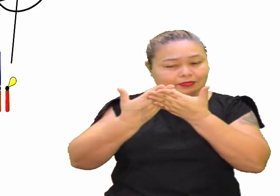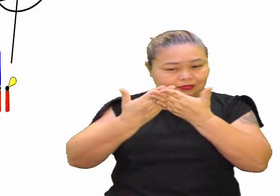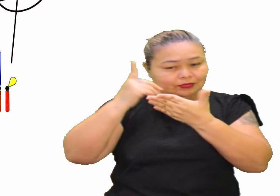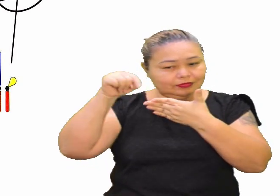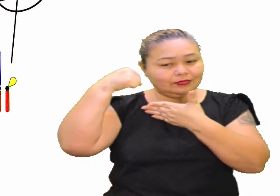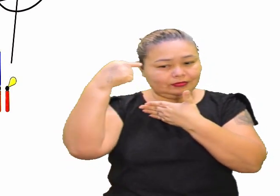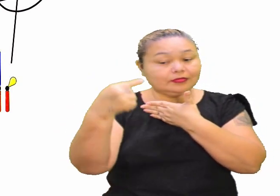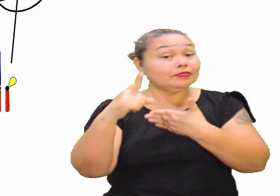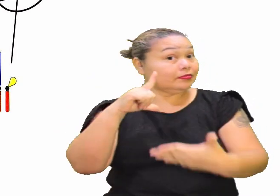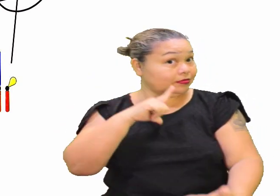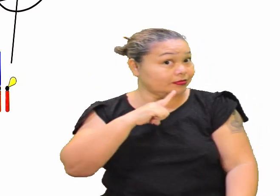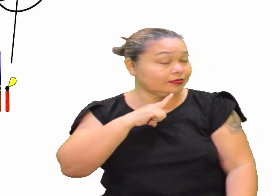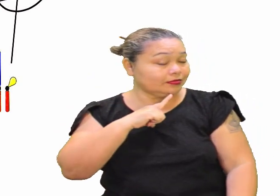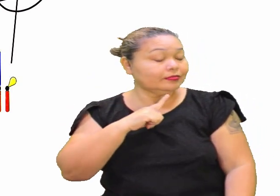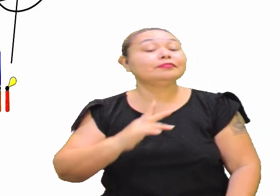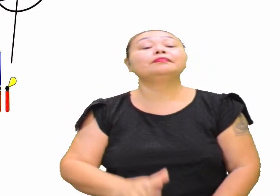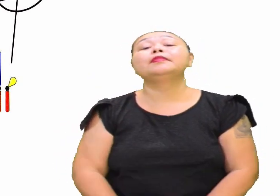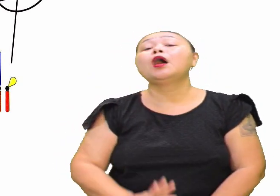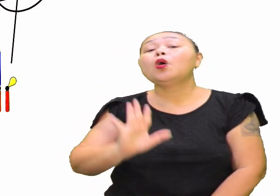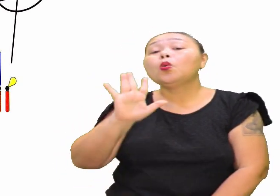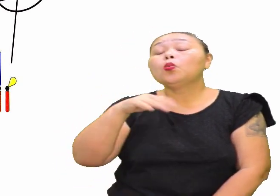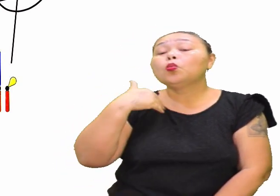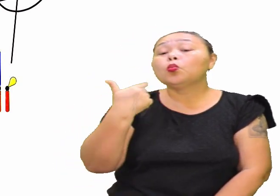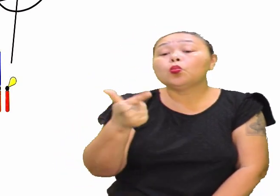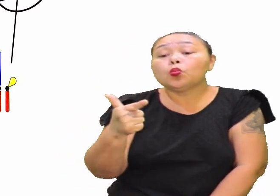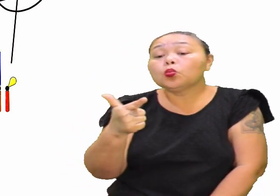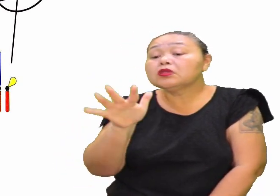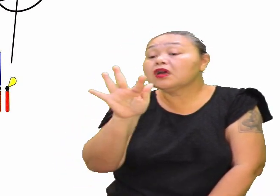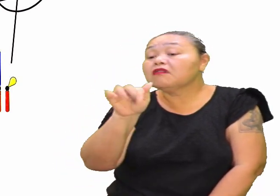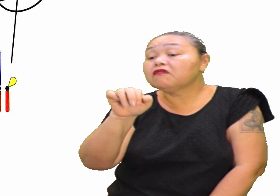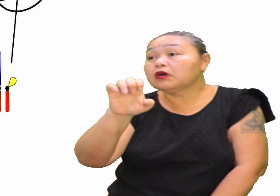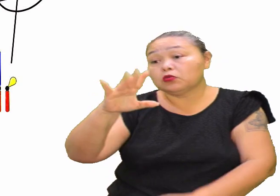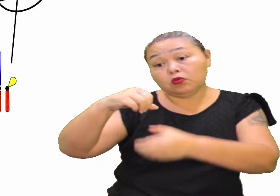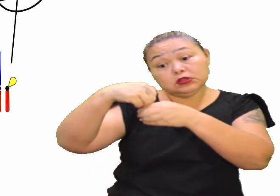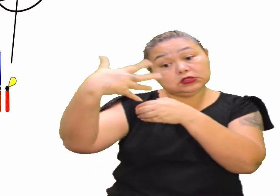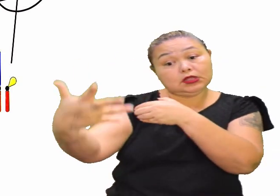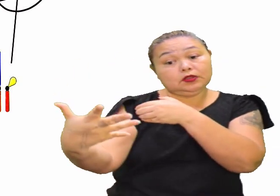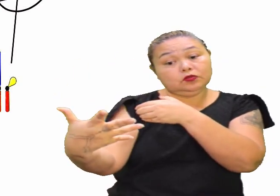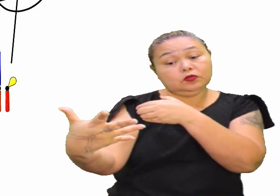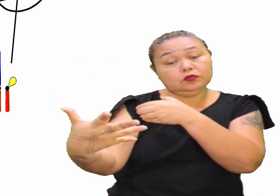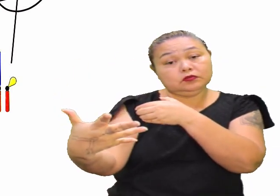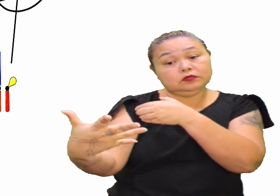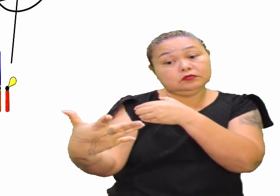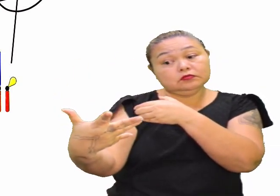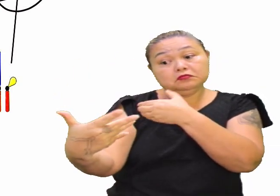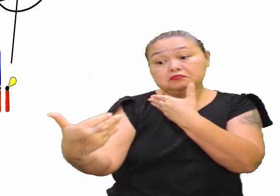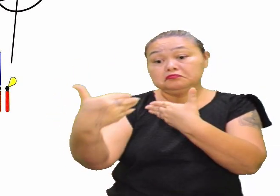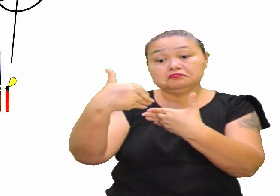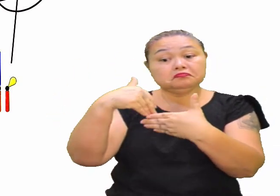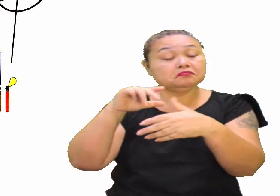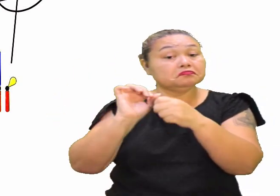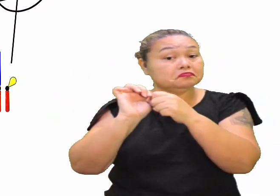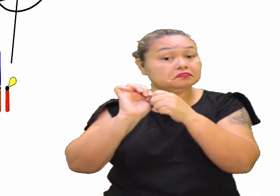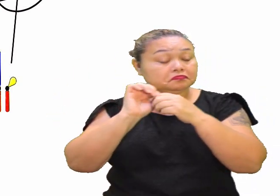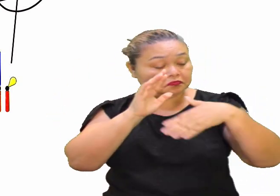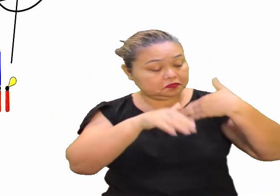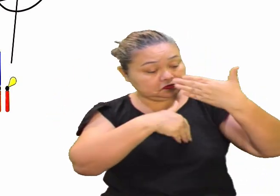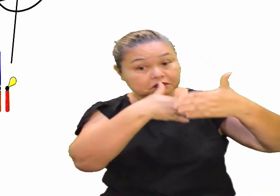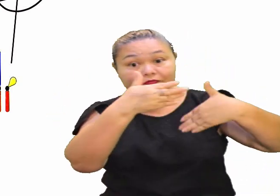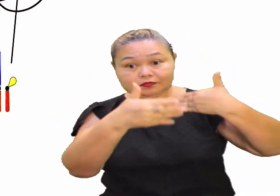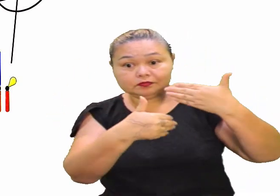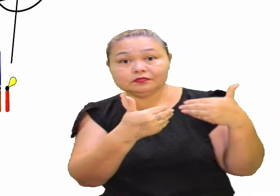Nós chamamos isso, pessoal, do esperado. Espera-se que numa relação